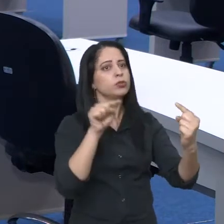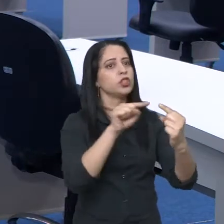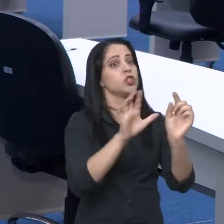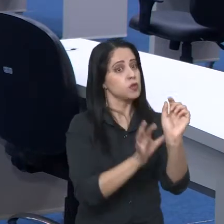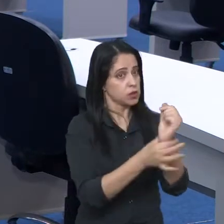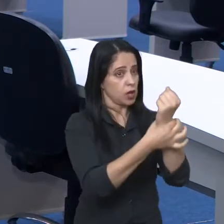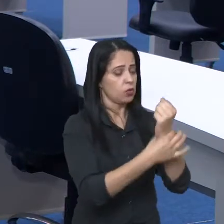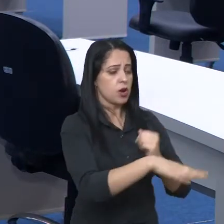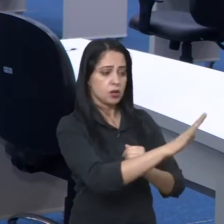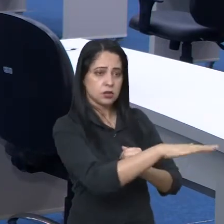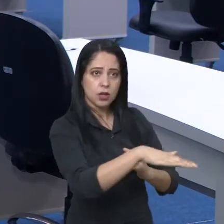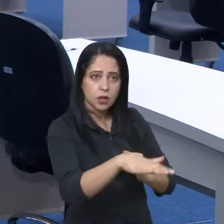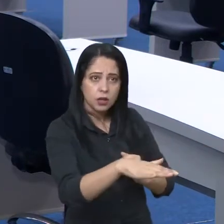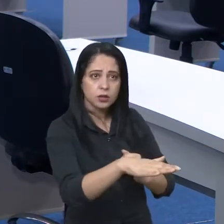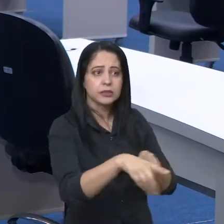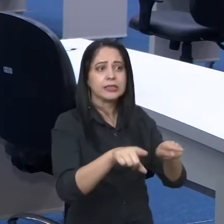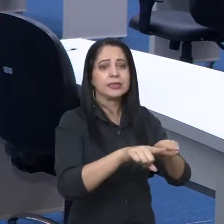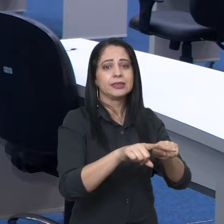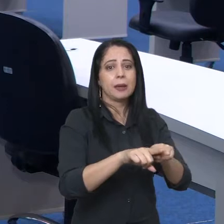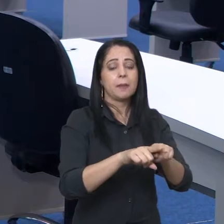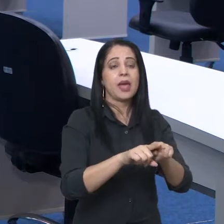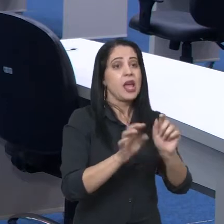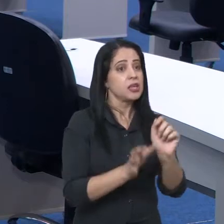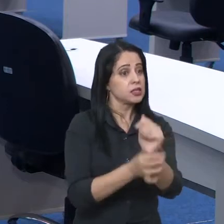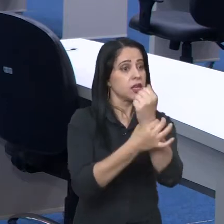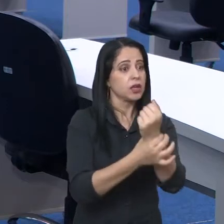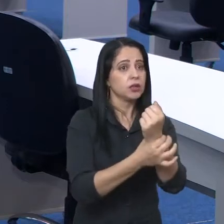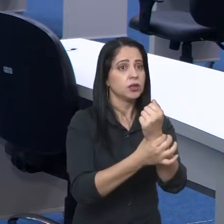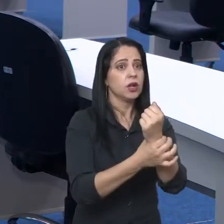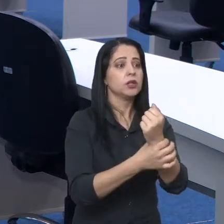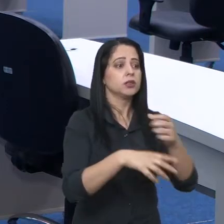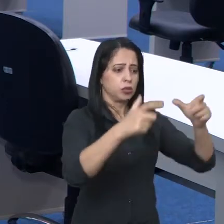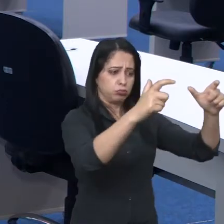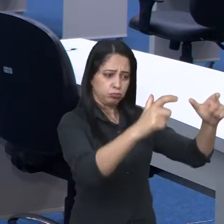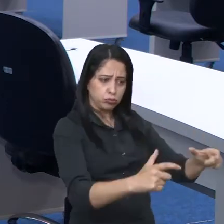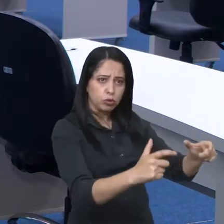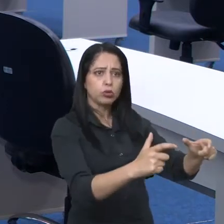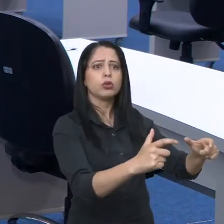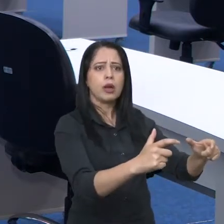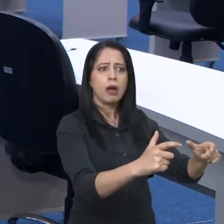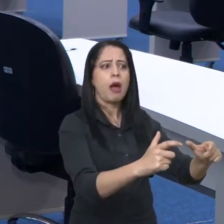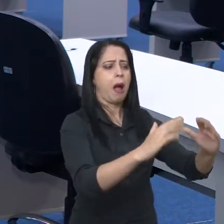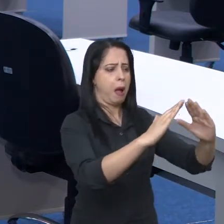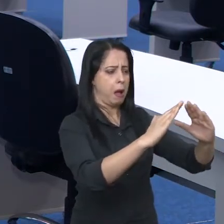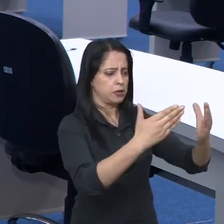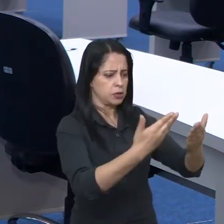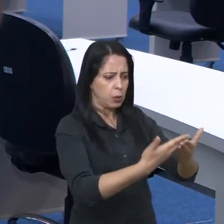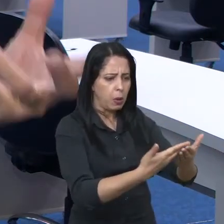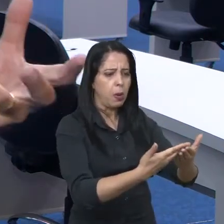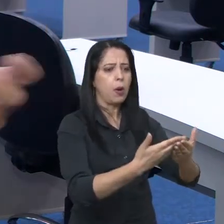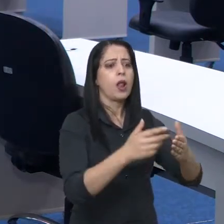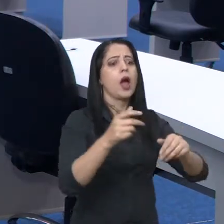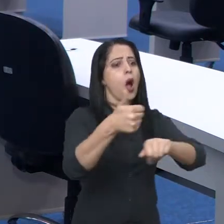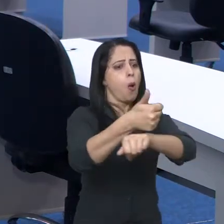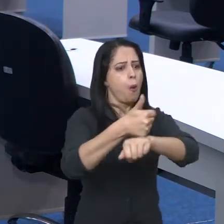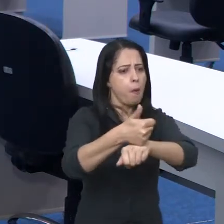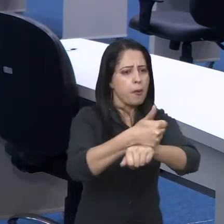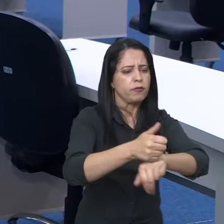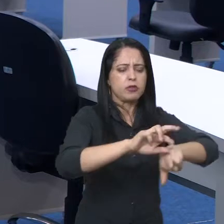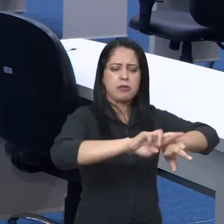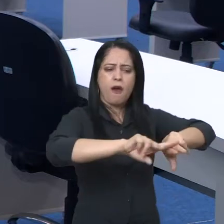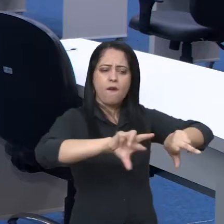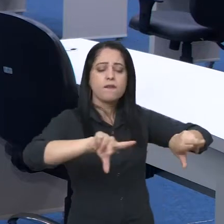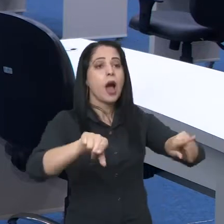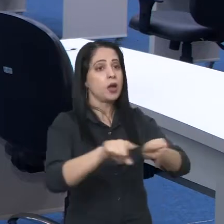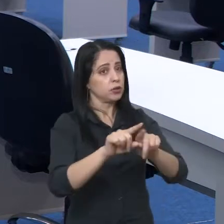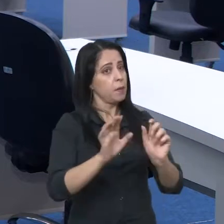segurança, tanto a segurança das nossas crianças, como a segurança do próprio patrimônio, dos profissionais, né, que a